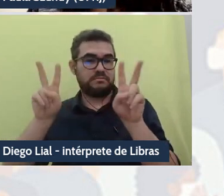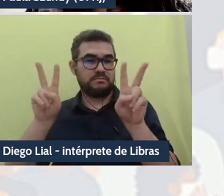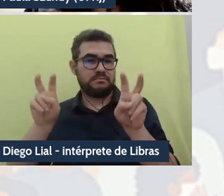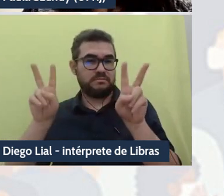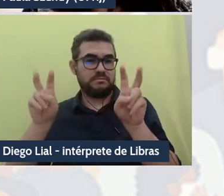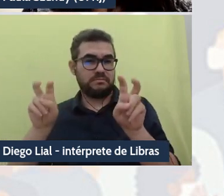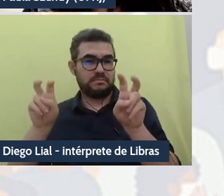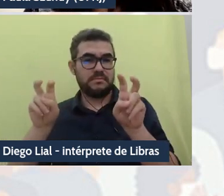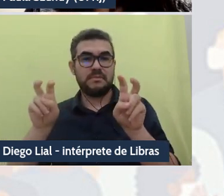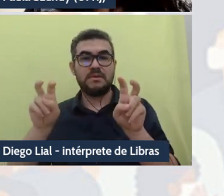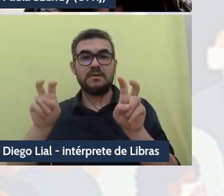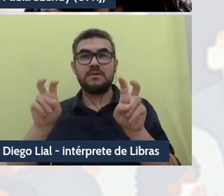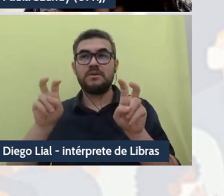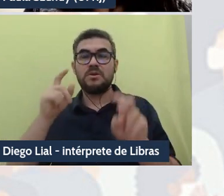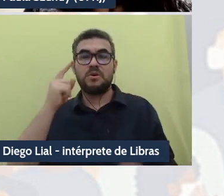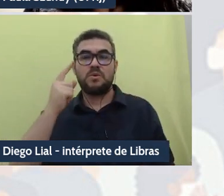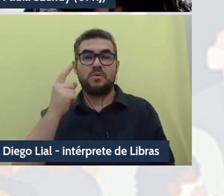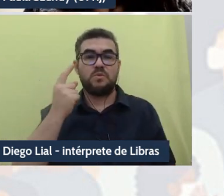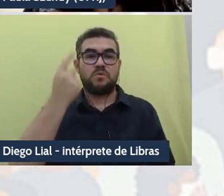padrão,